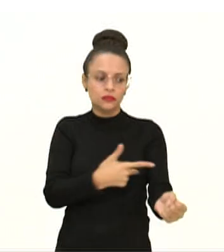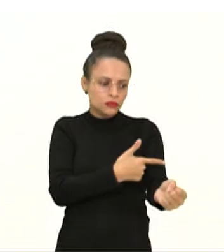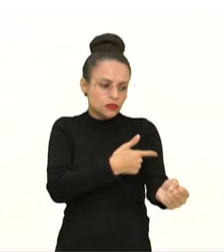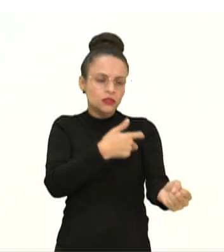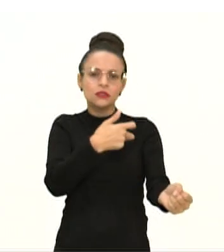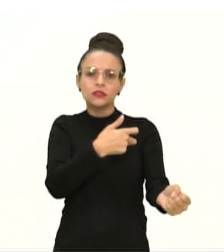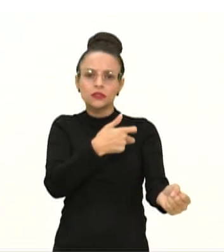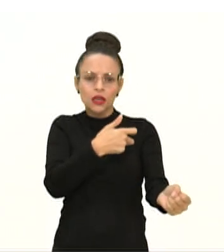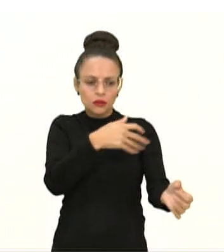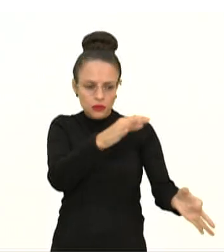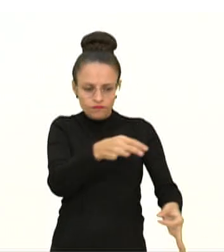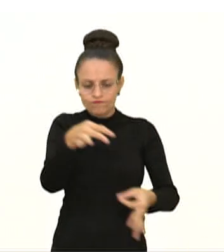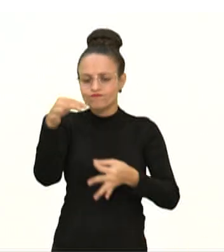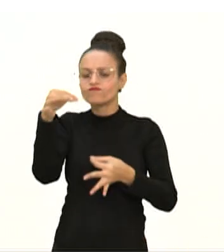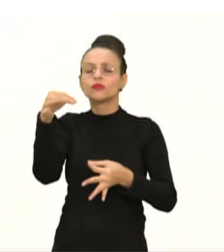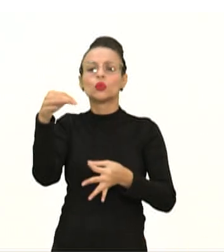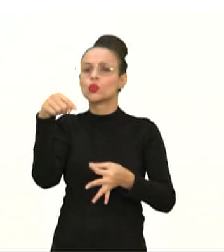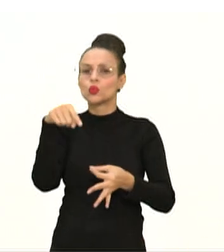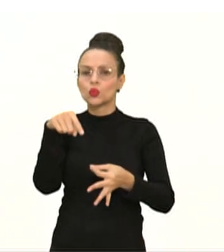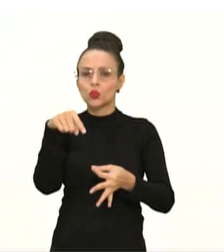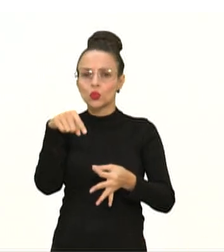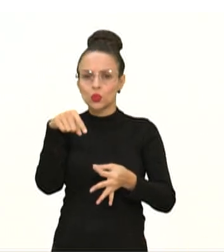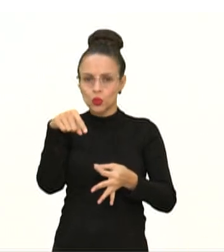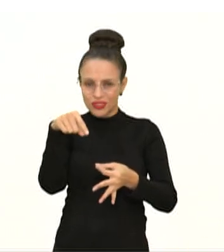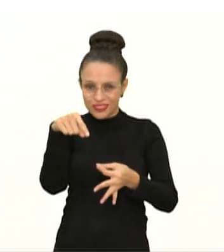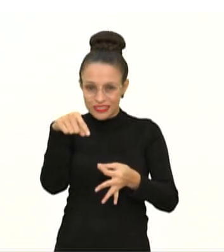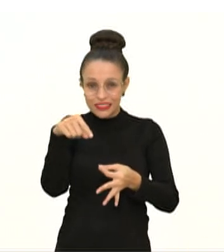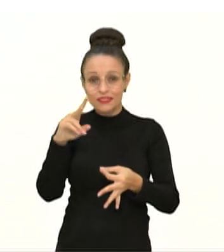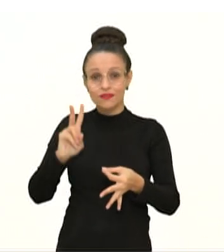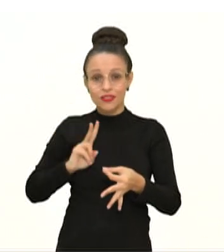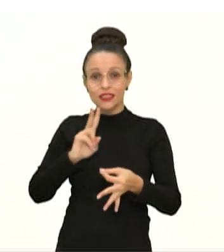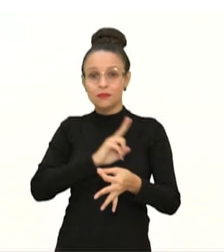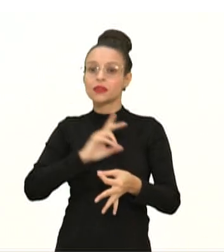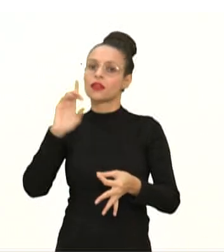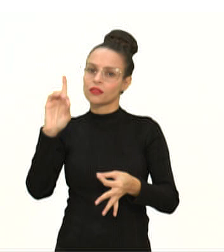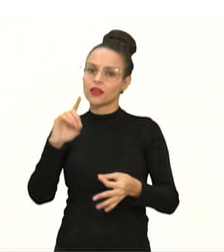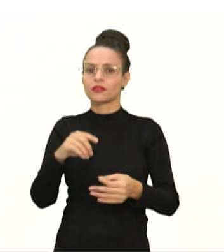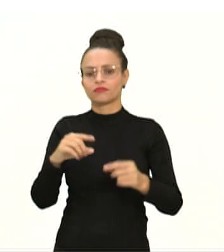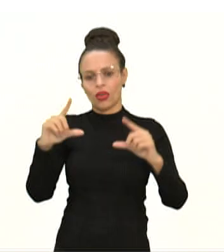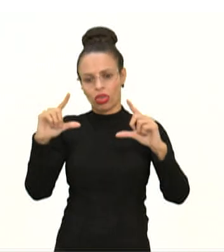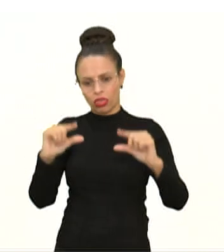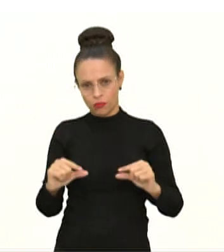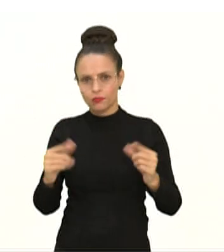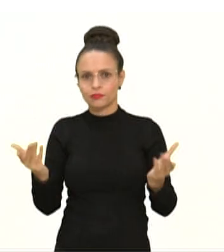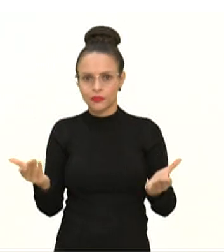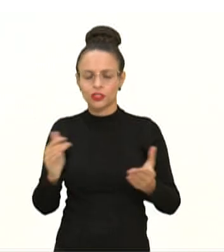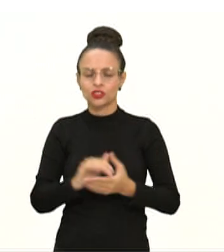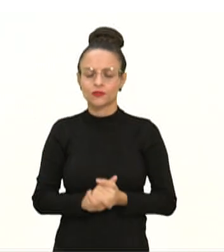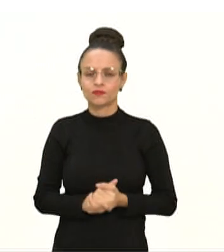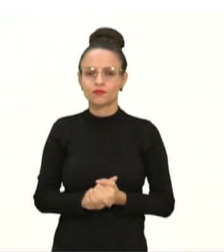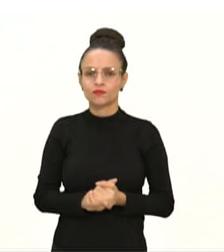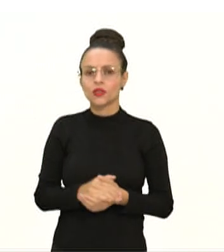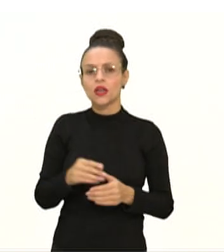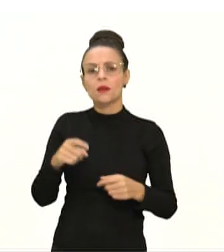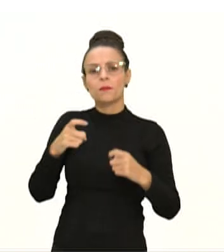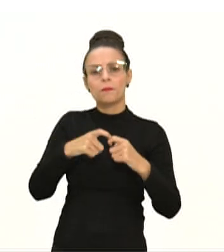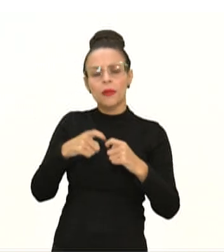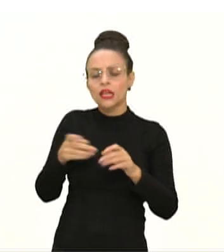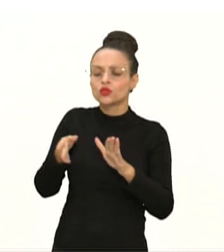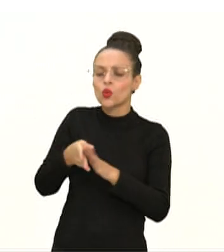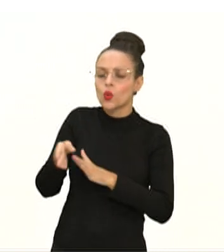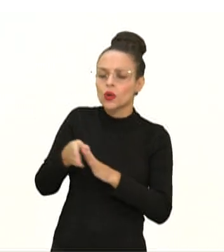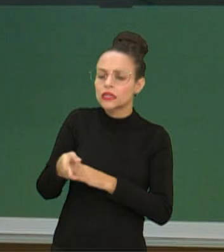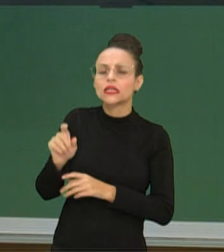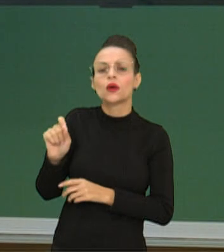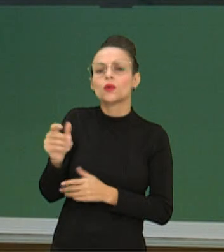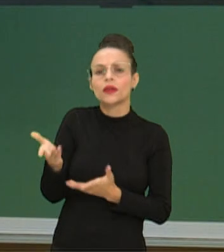fez constatou que a vitamina dela, a vitamina D dela estava baixa. Que orientação o médico poderia